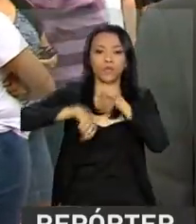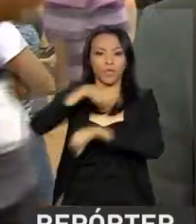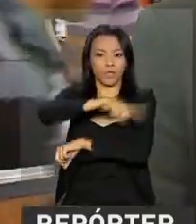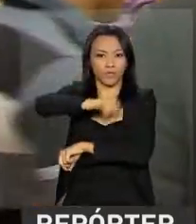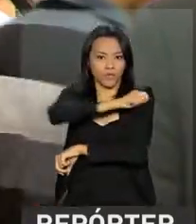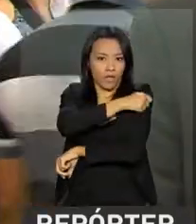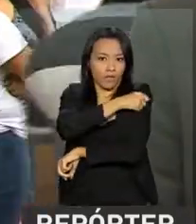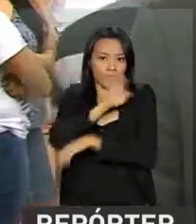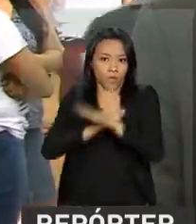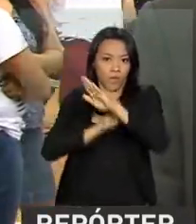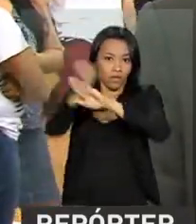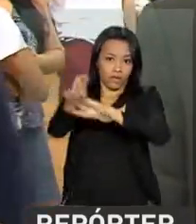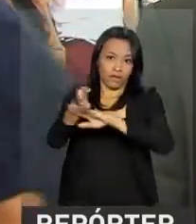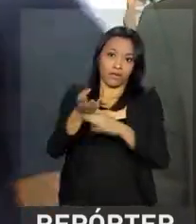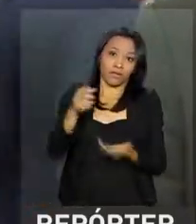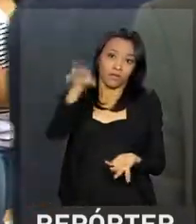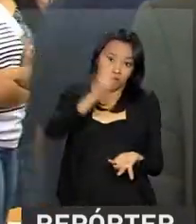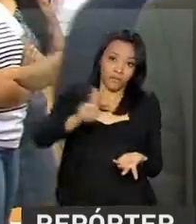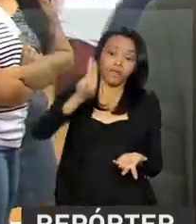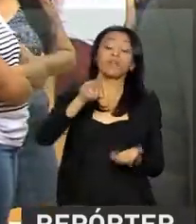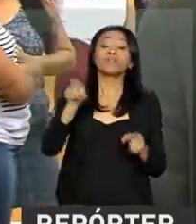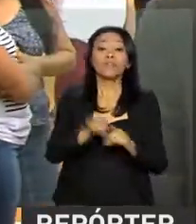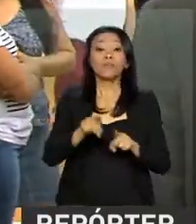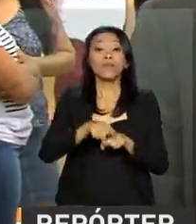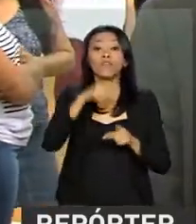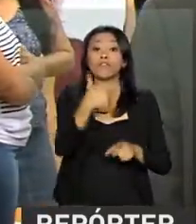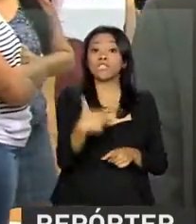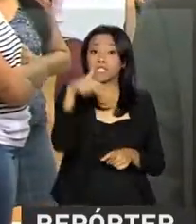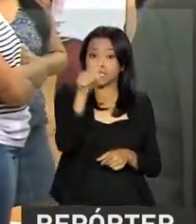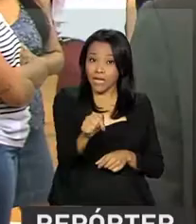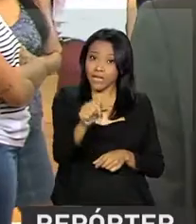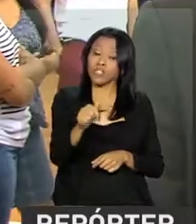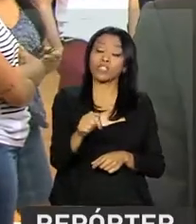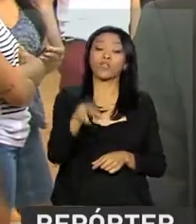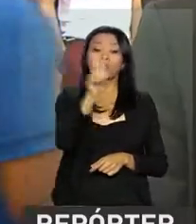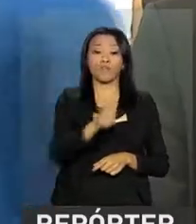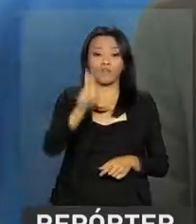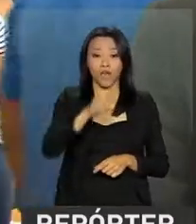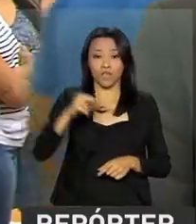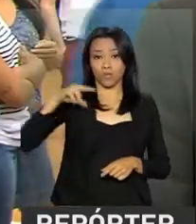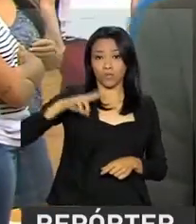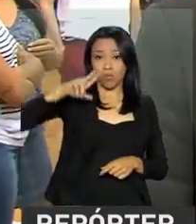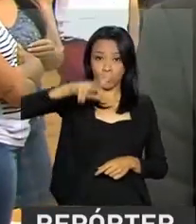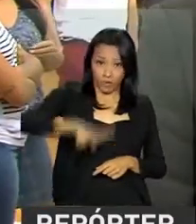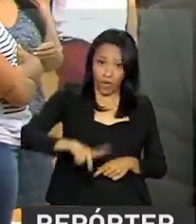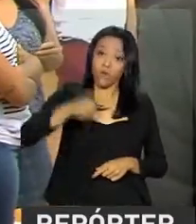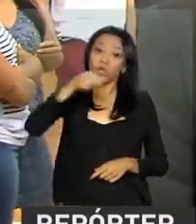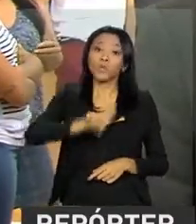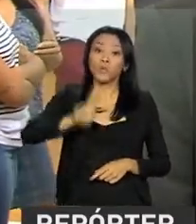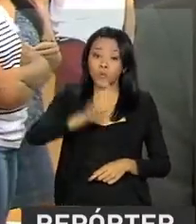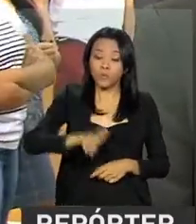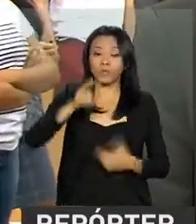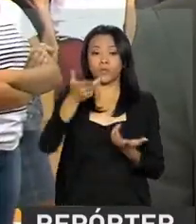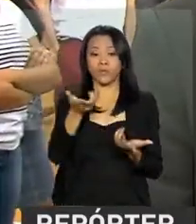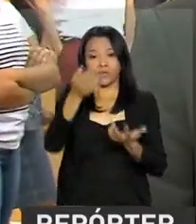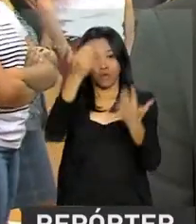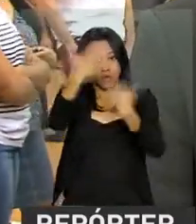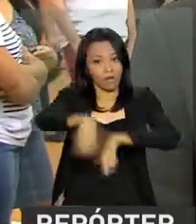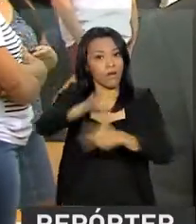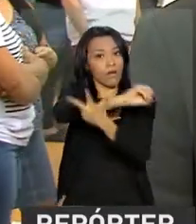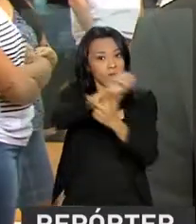ensino superior, além de 27 universidades em Portugal que também utilizam o exame com este